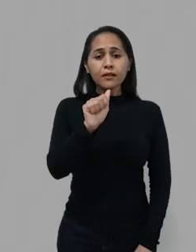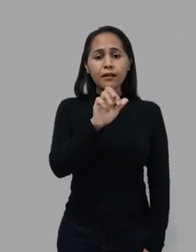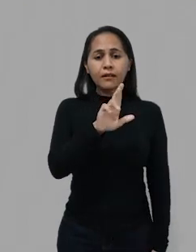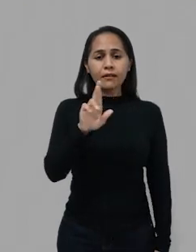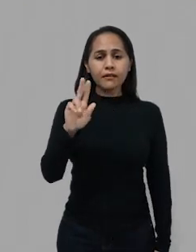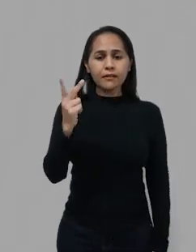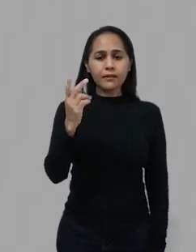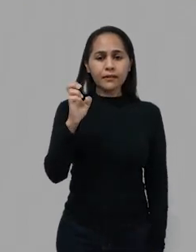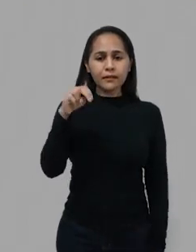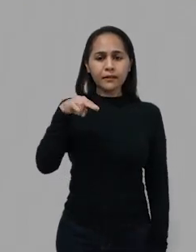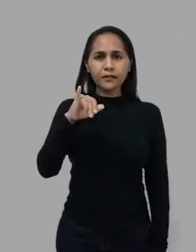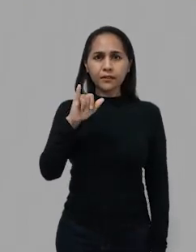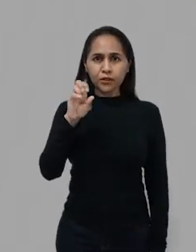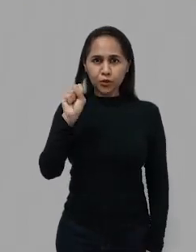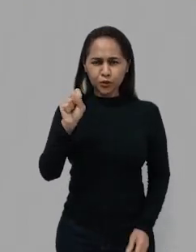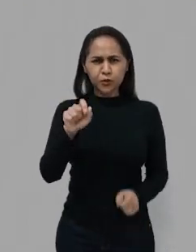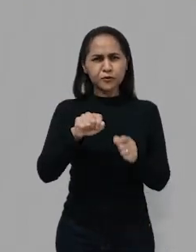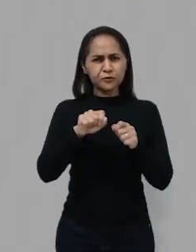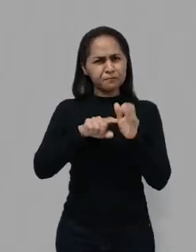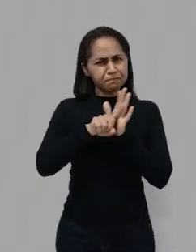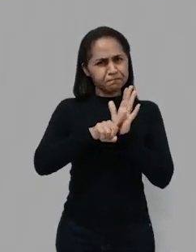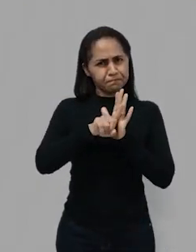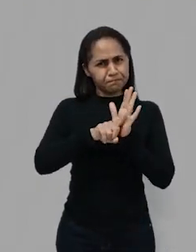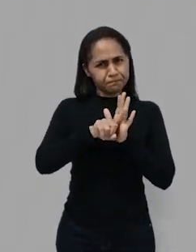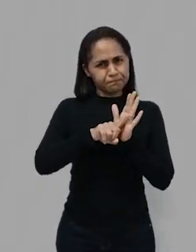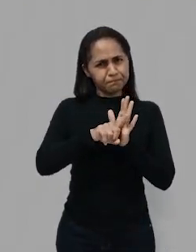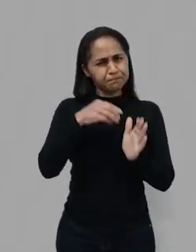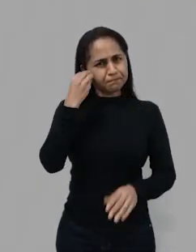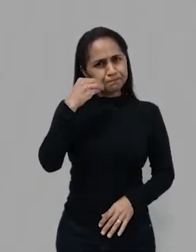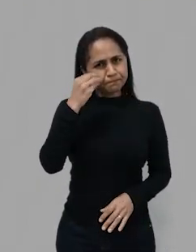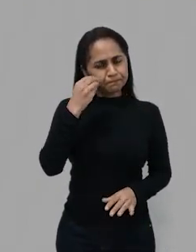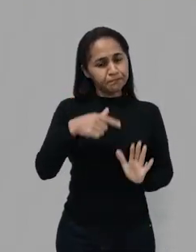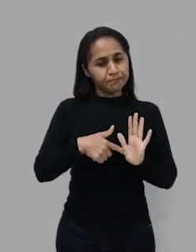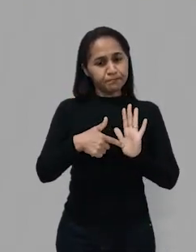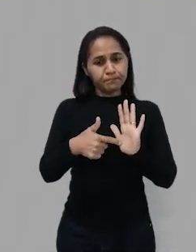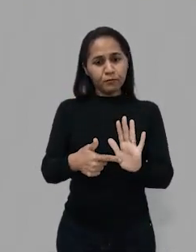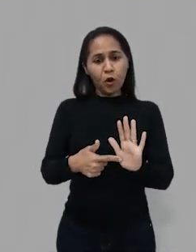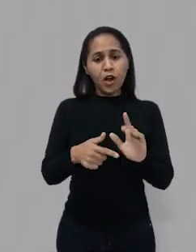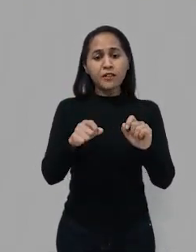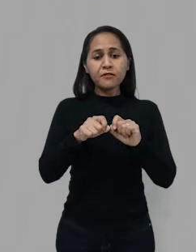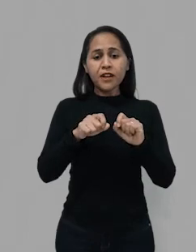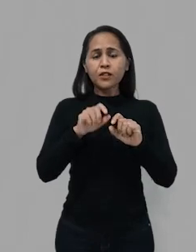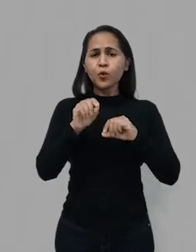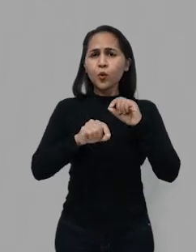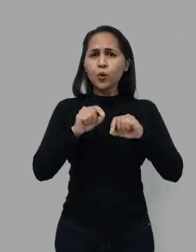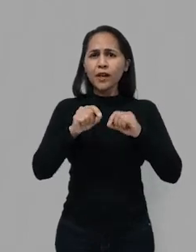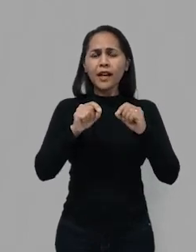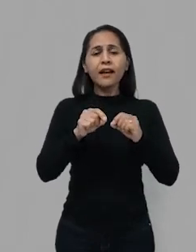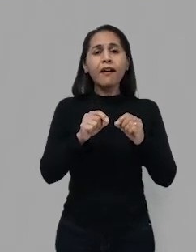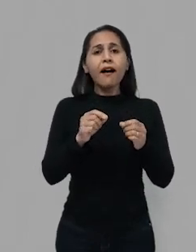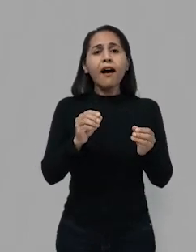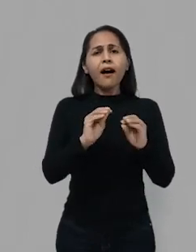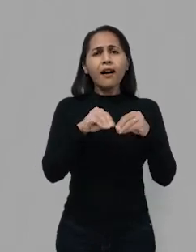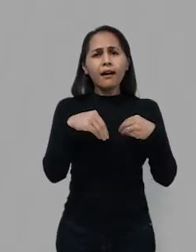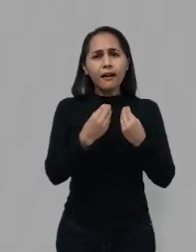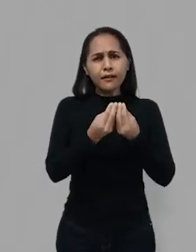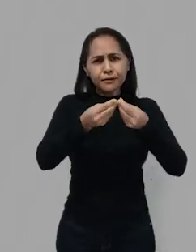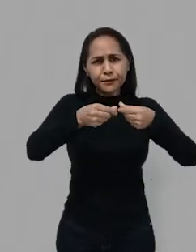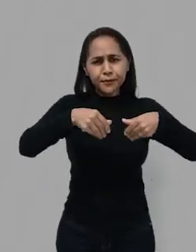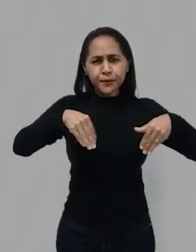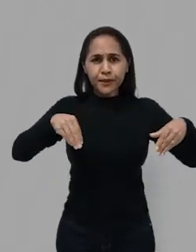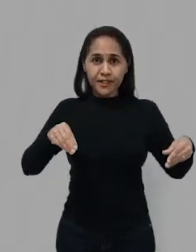fez uma série de experimentos onde ele dissolvia as substâncias, ou seja, ele